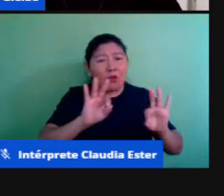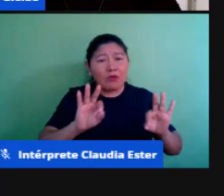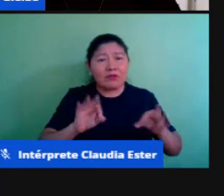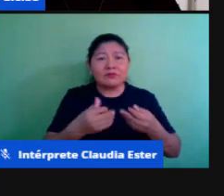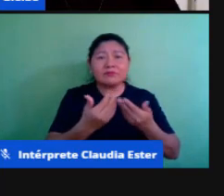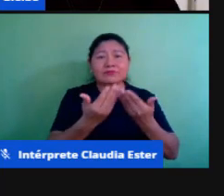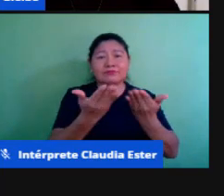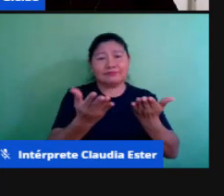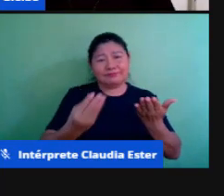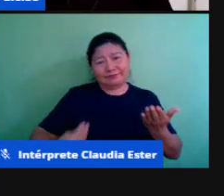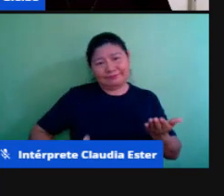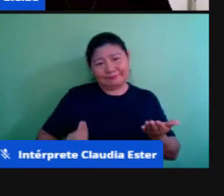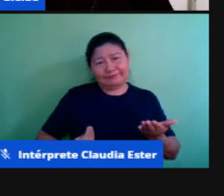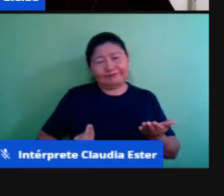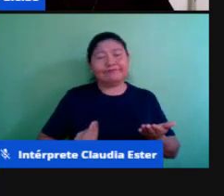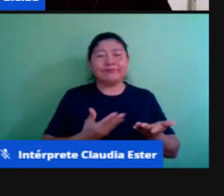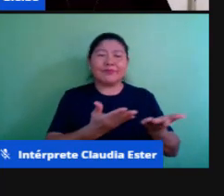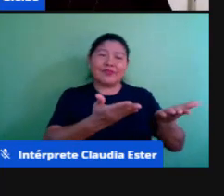esse convite para vocês.